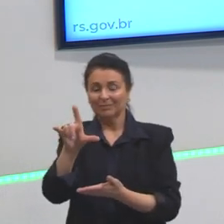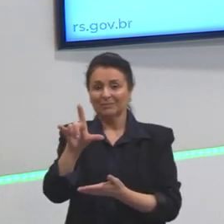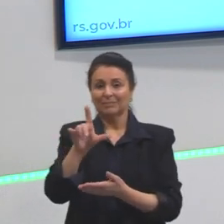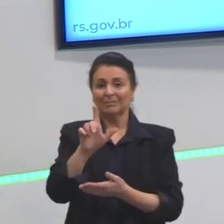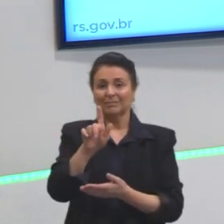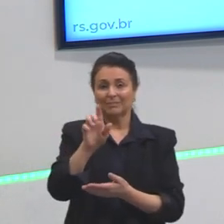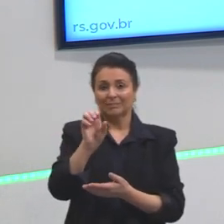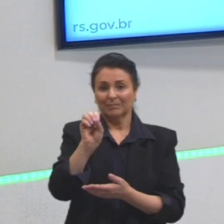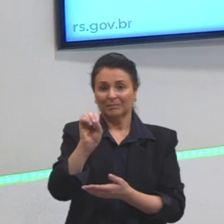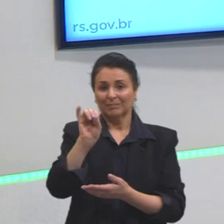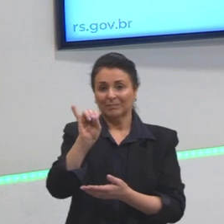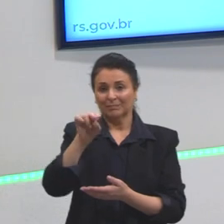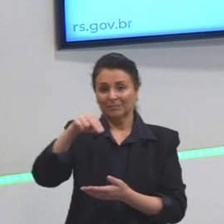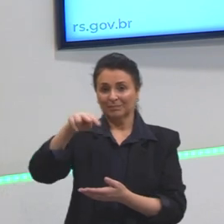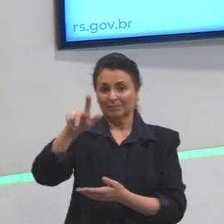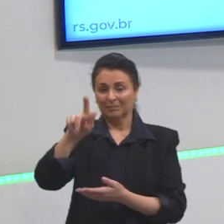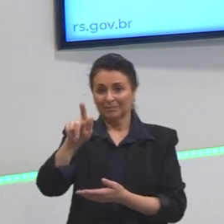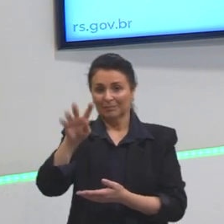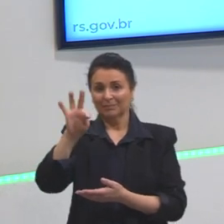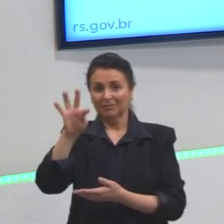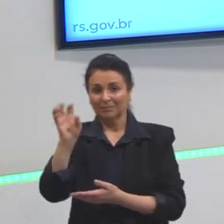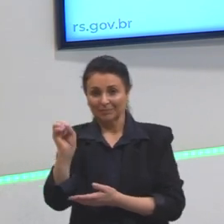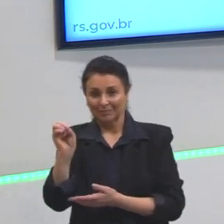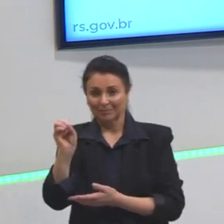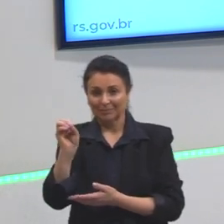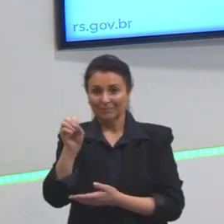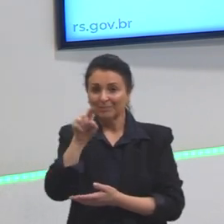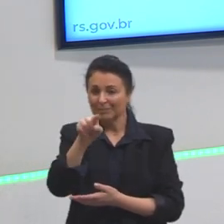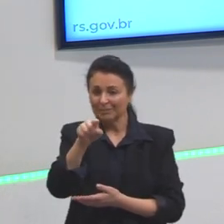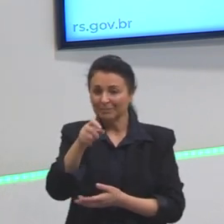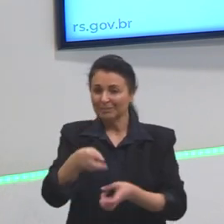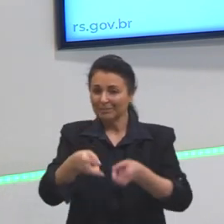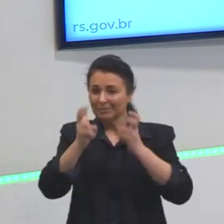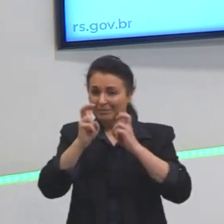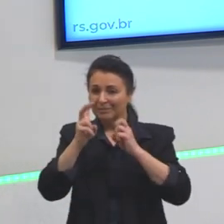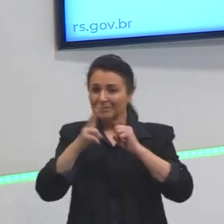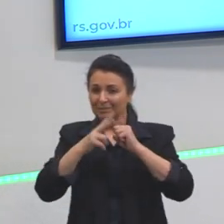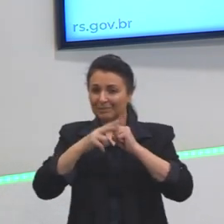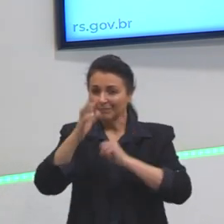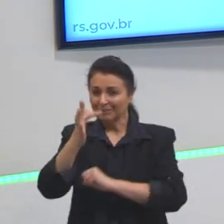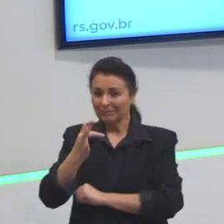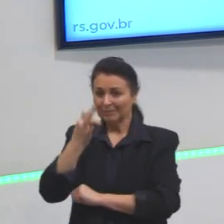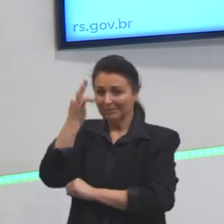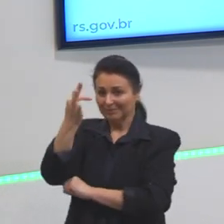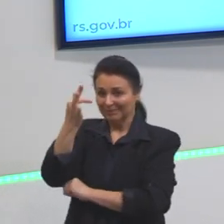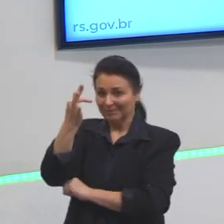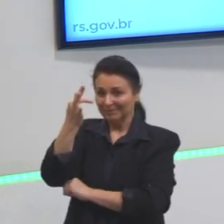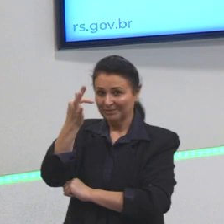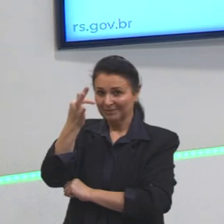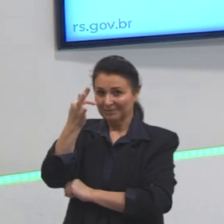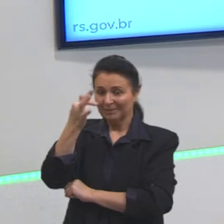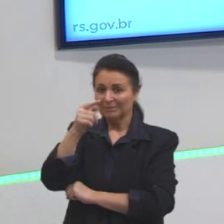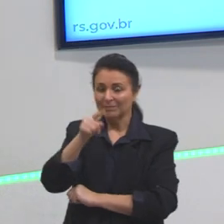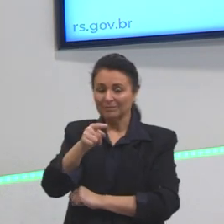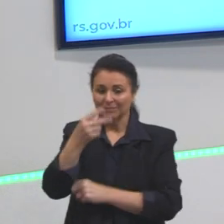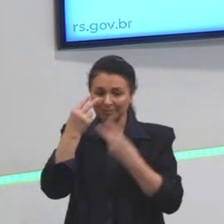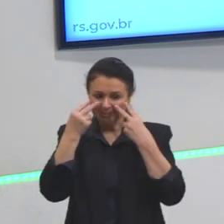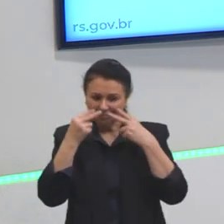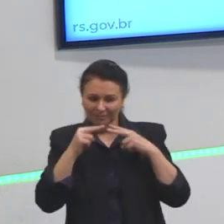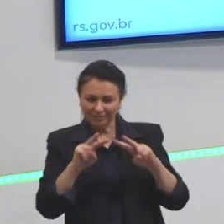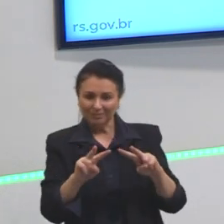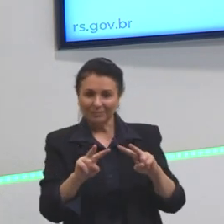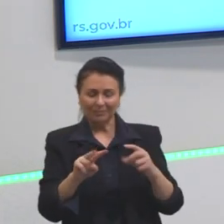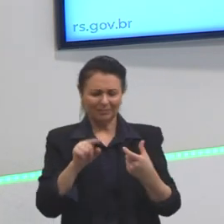tu perceba que o teu verbo está no futuro então tu percebe o futuro ali dentro tu enxerga